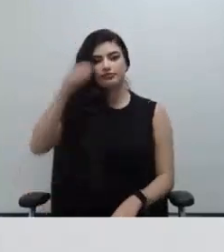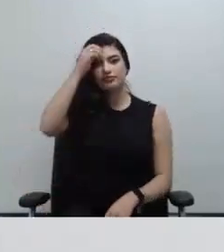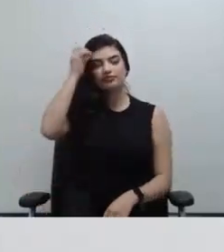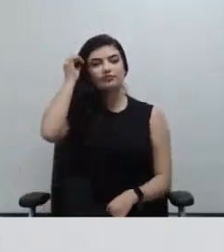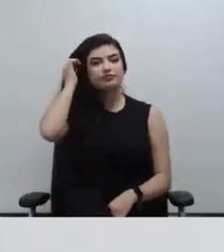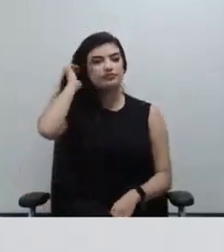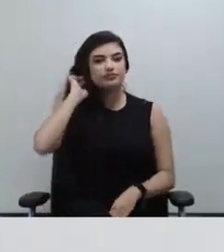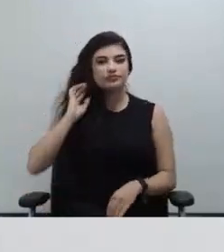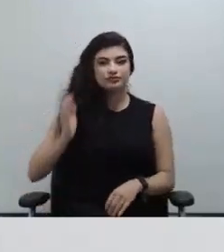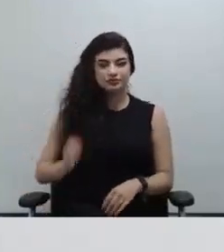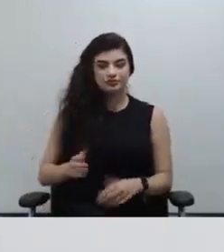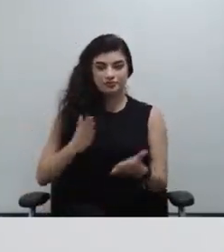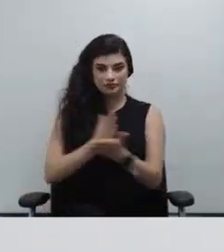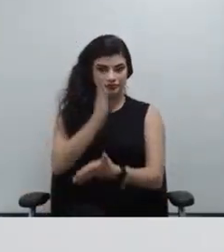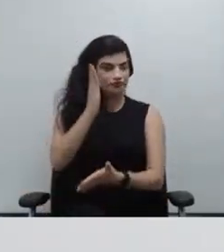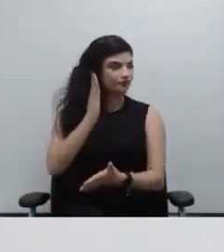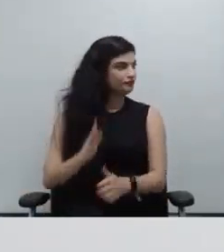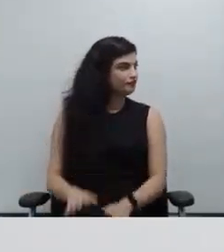Então, aprovado.